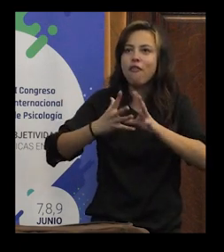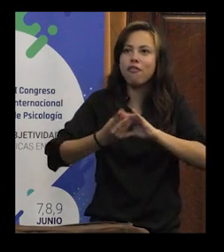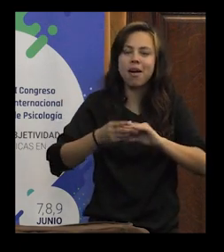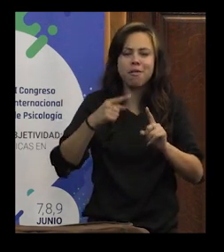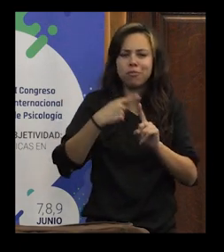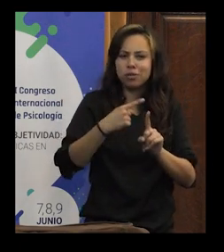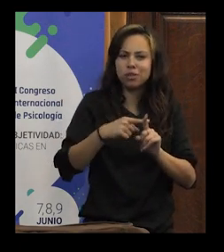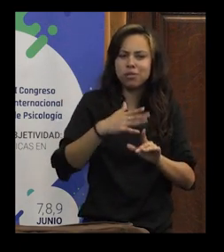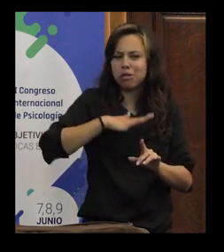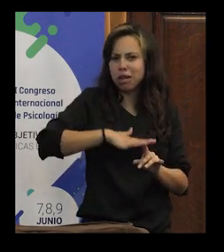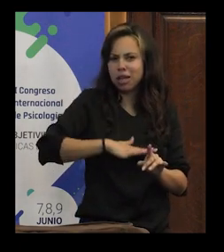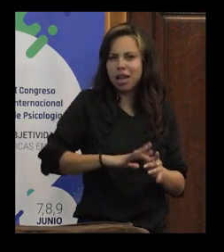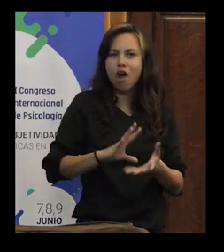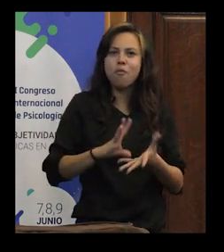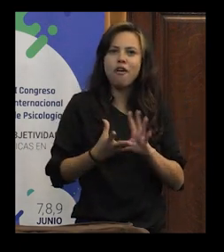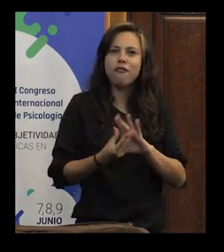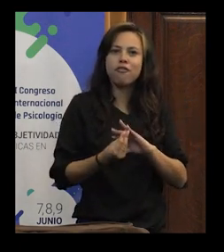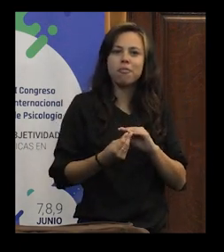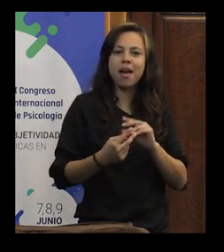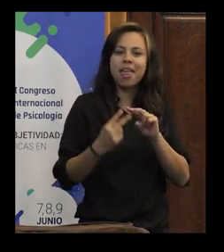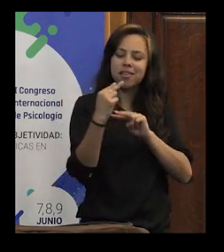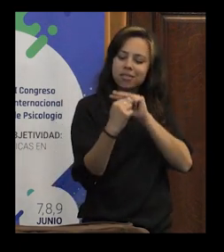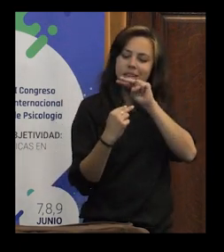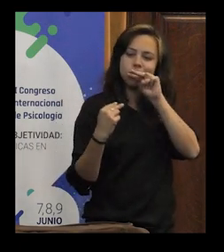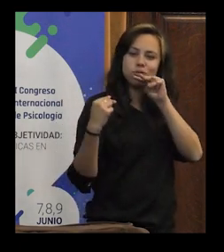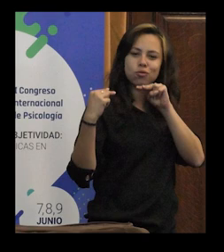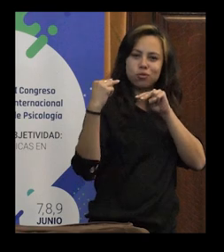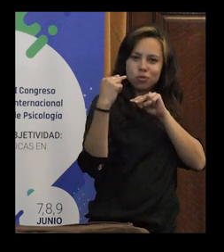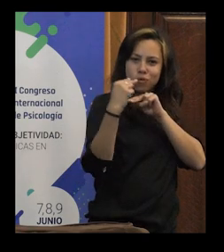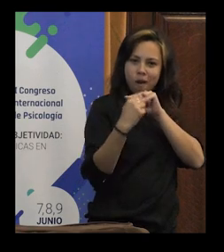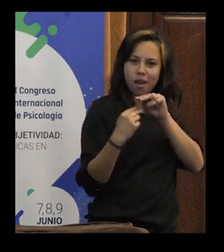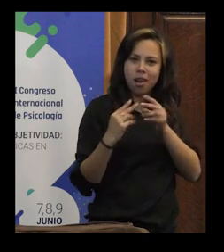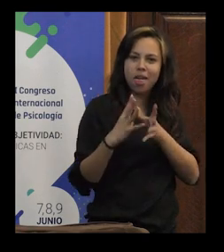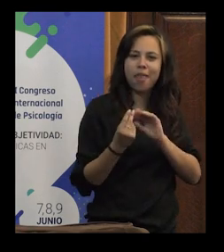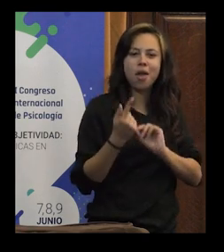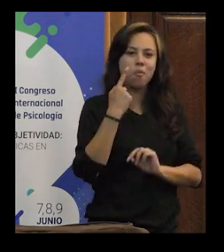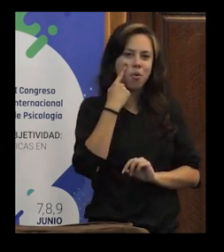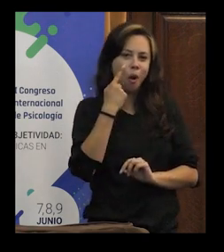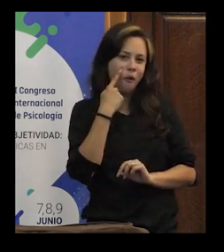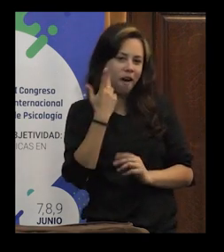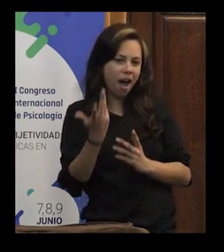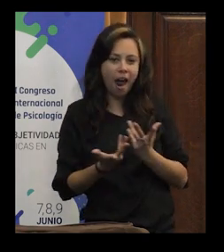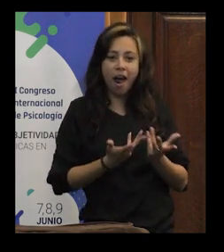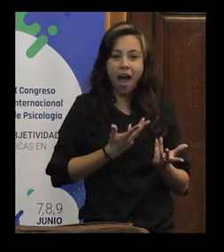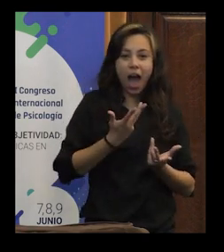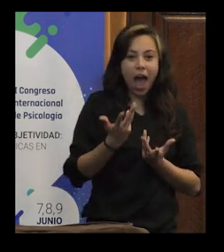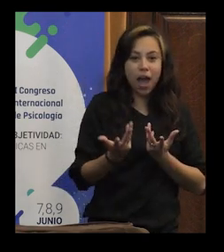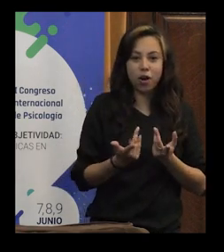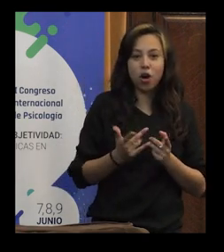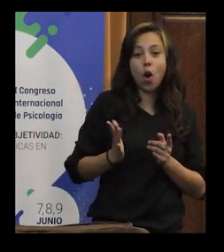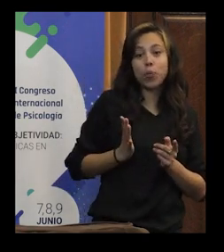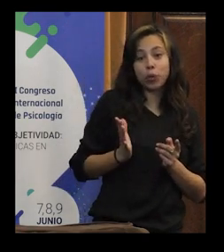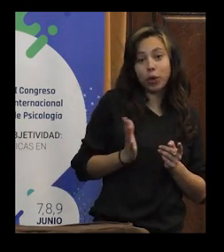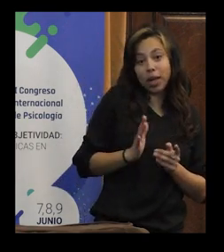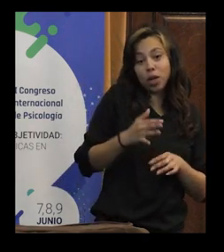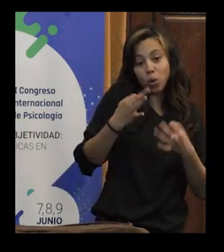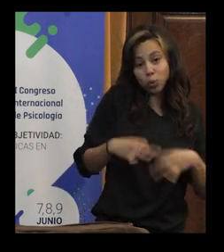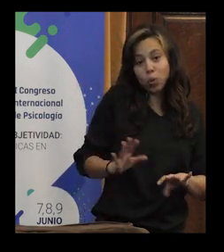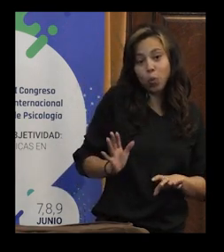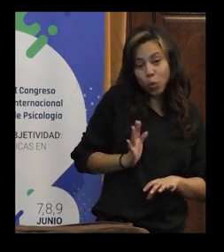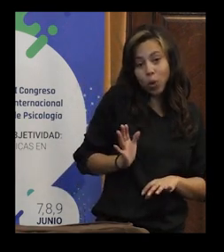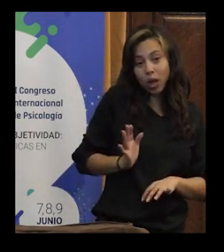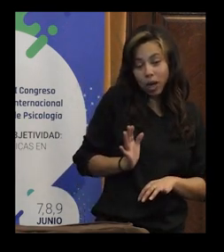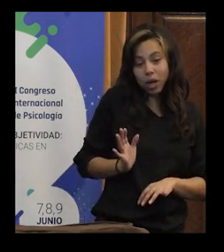Sensualidad, en el caso também aventura, atrevimento no caso de mulheres que fumavam em